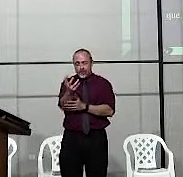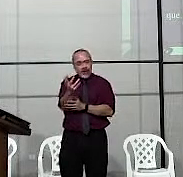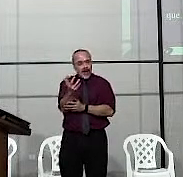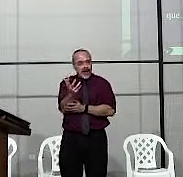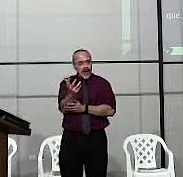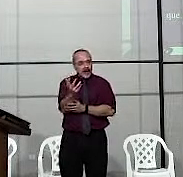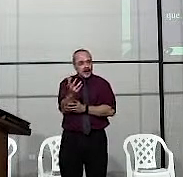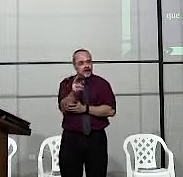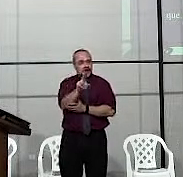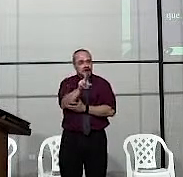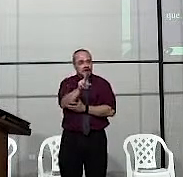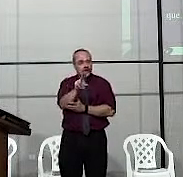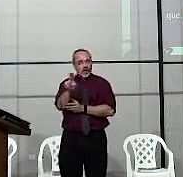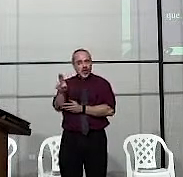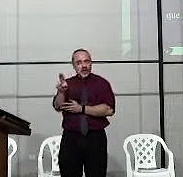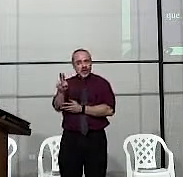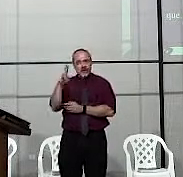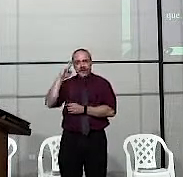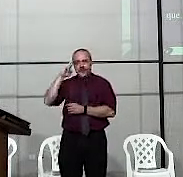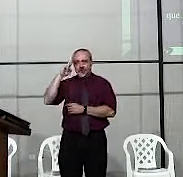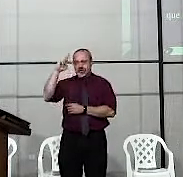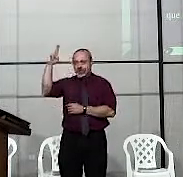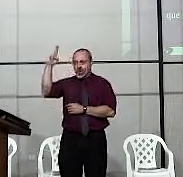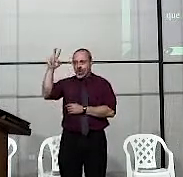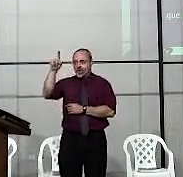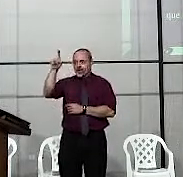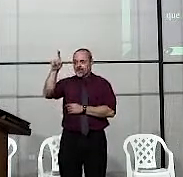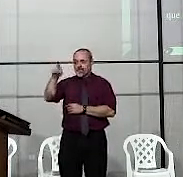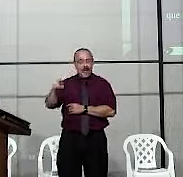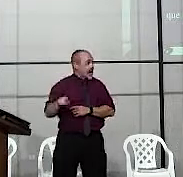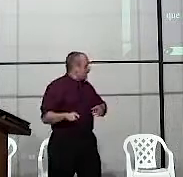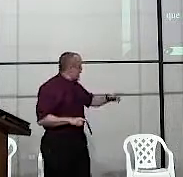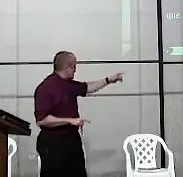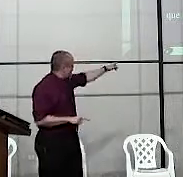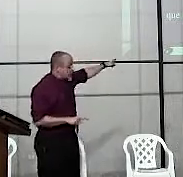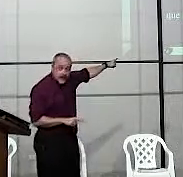que invocar o nome do Senhor